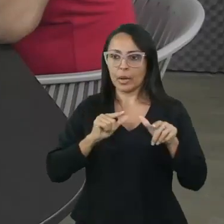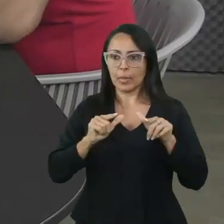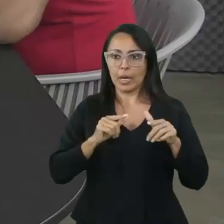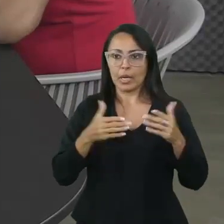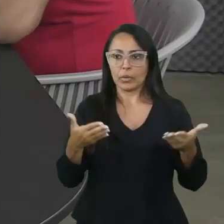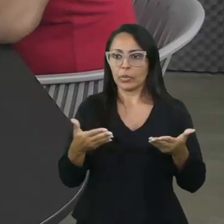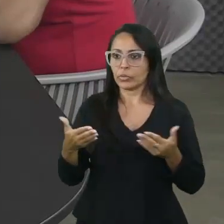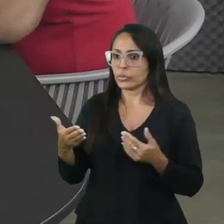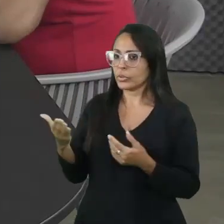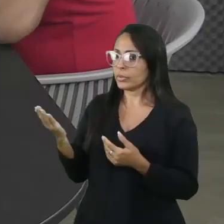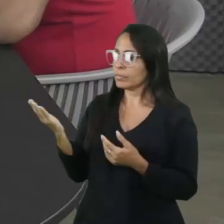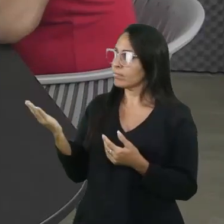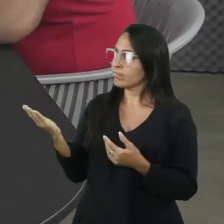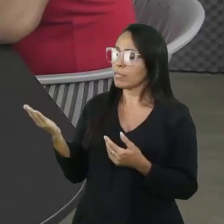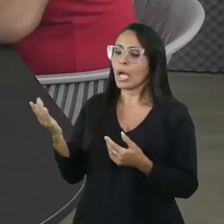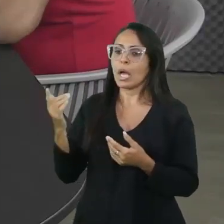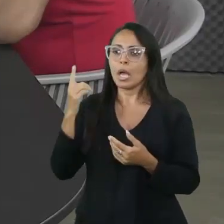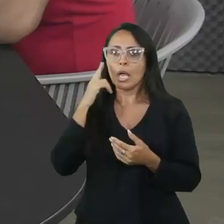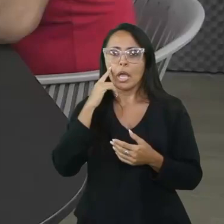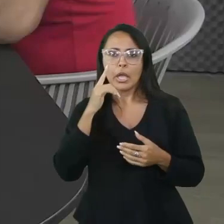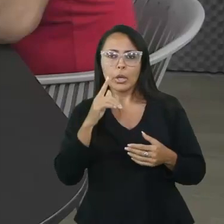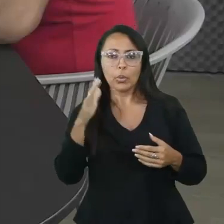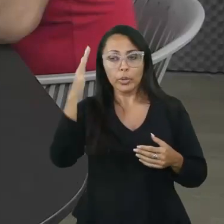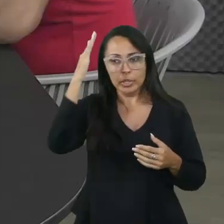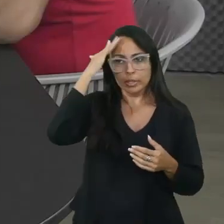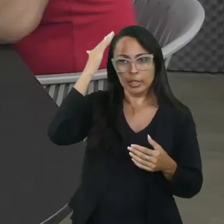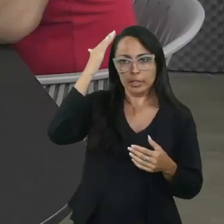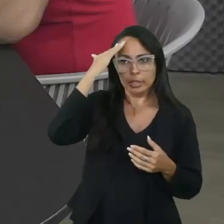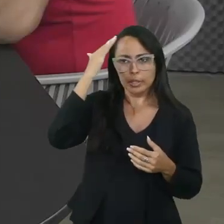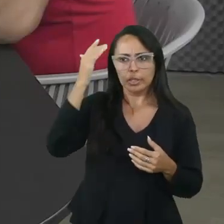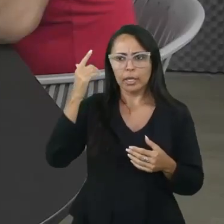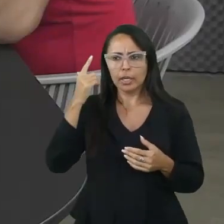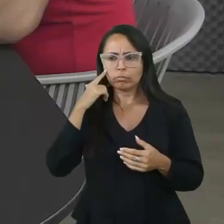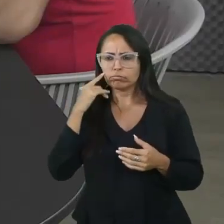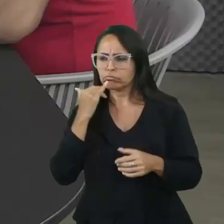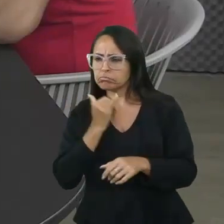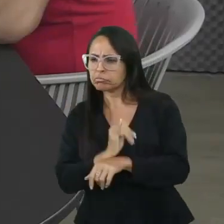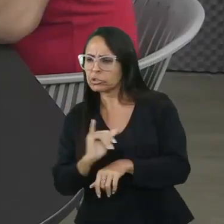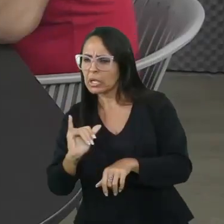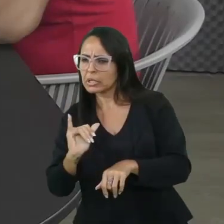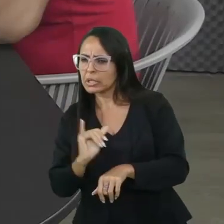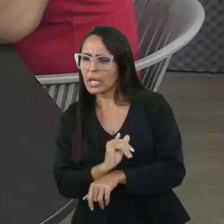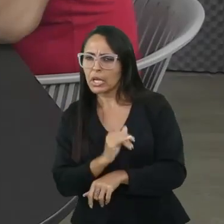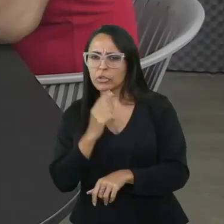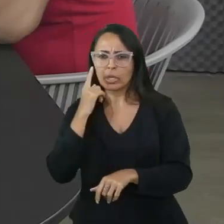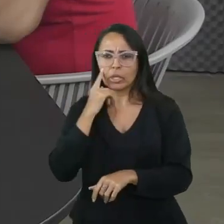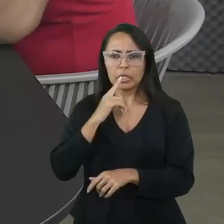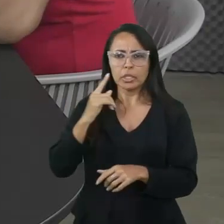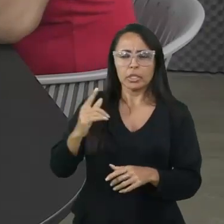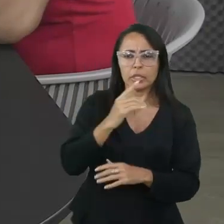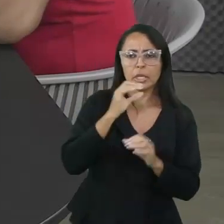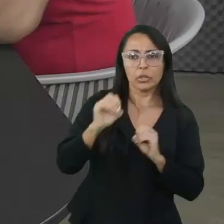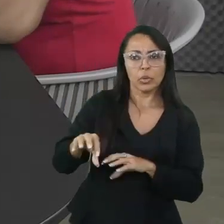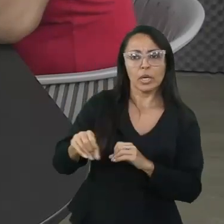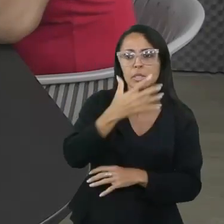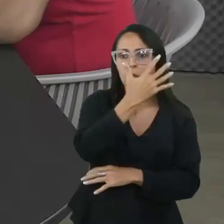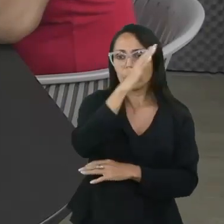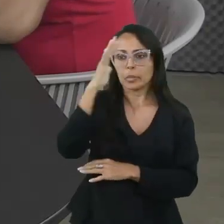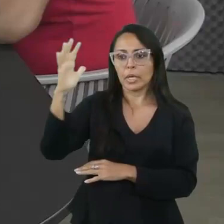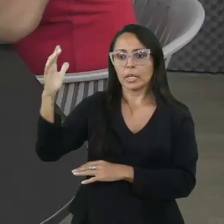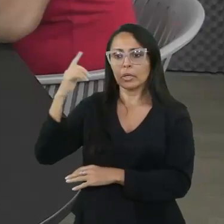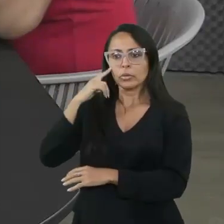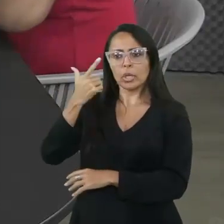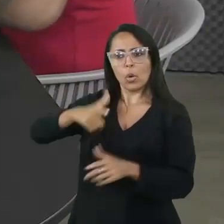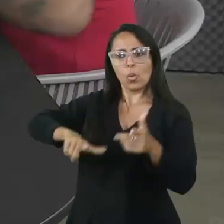lá, eu logo entendi que ela tinha uma pegada muito voltada para a educação ambiental, porque tem outros projetos também